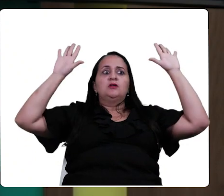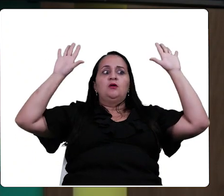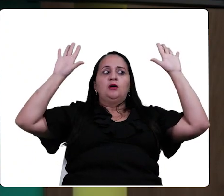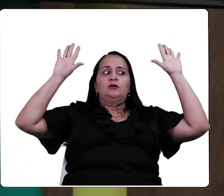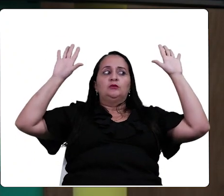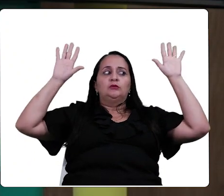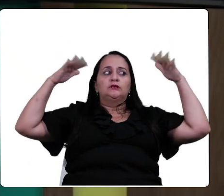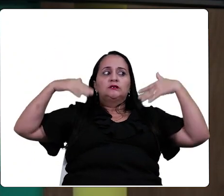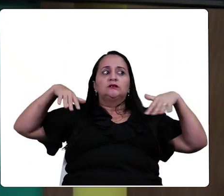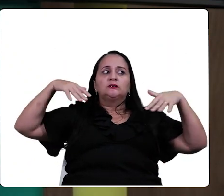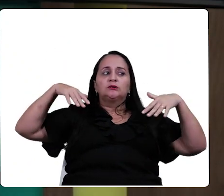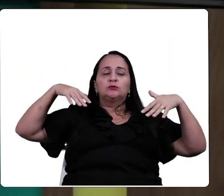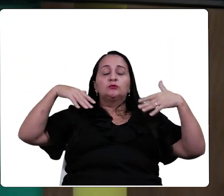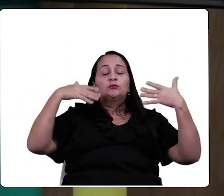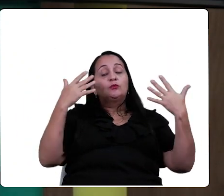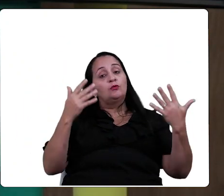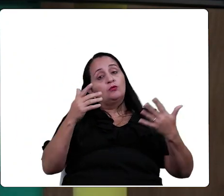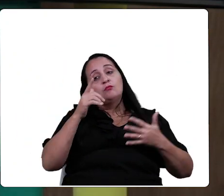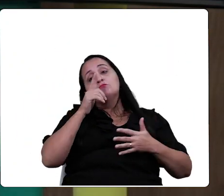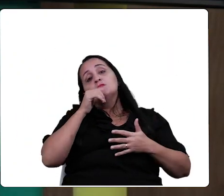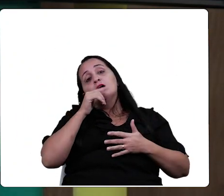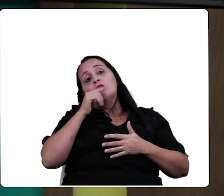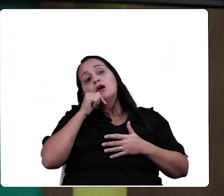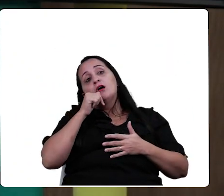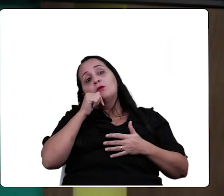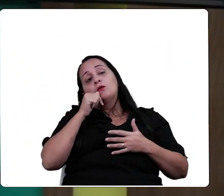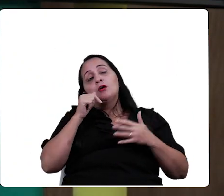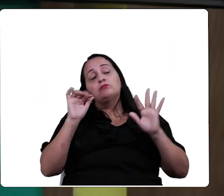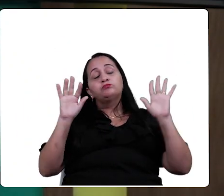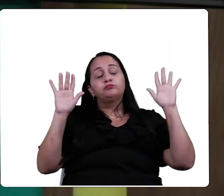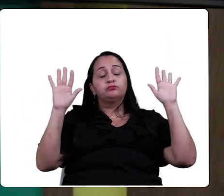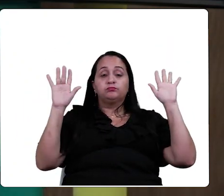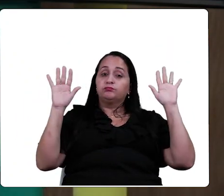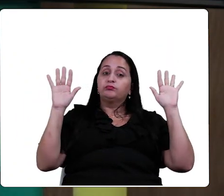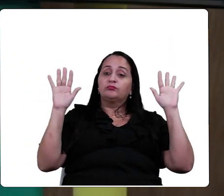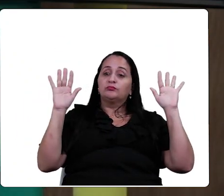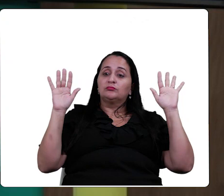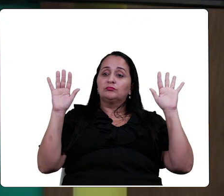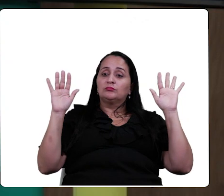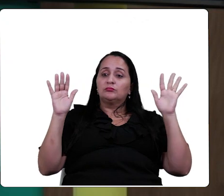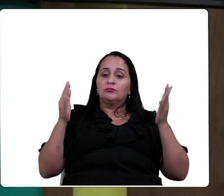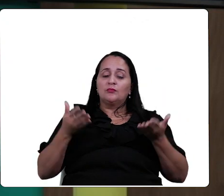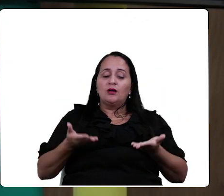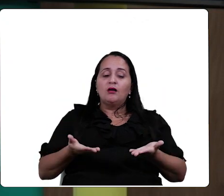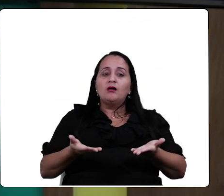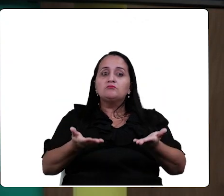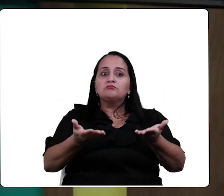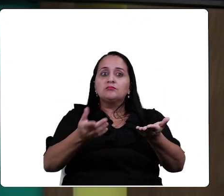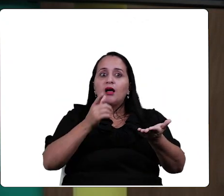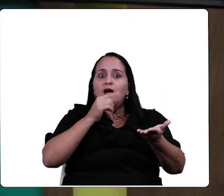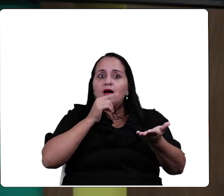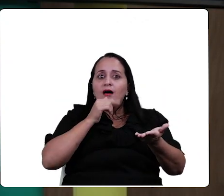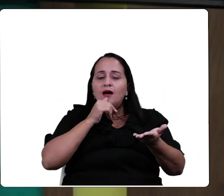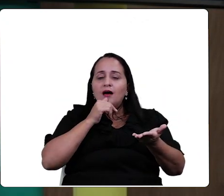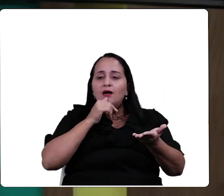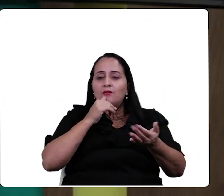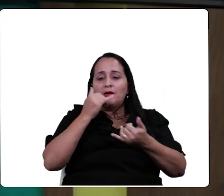é? Nós temos, os autores ali utilizaram mãos à água. Brincou com